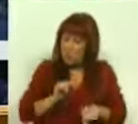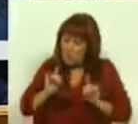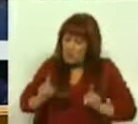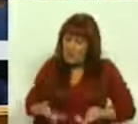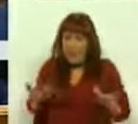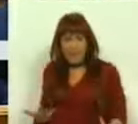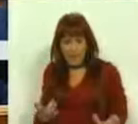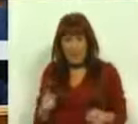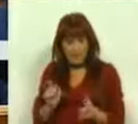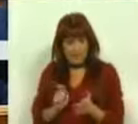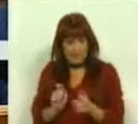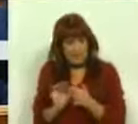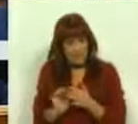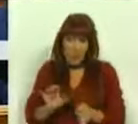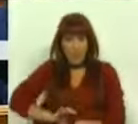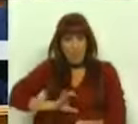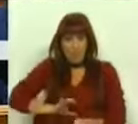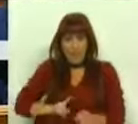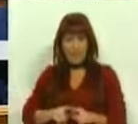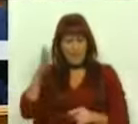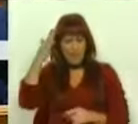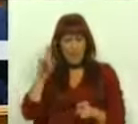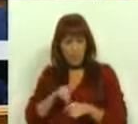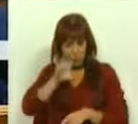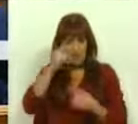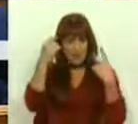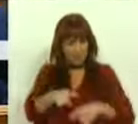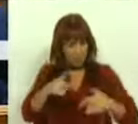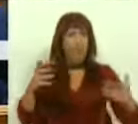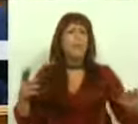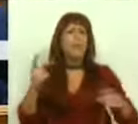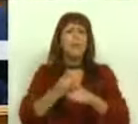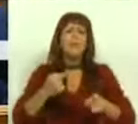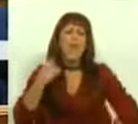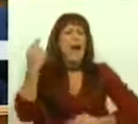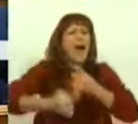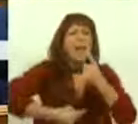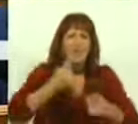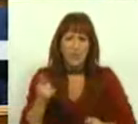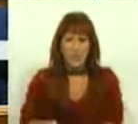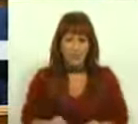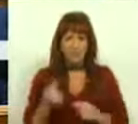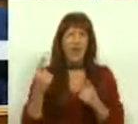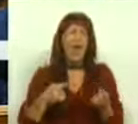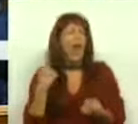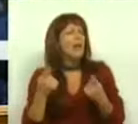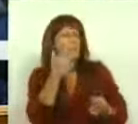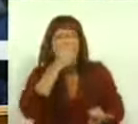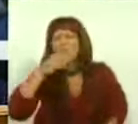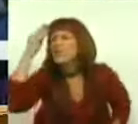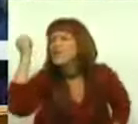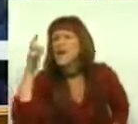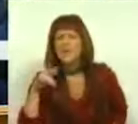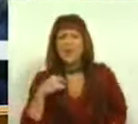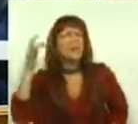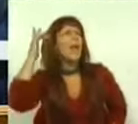aqui, por este fator de confiança na capacidade do país, porque às vezes há quem se esqueça